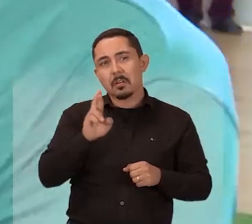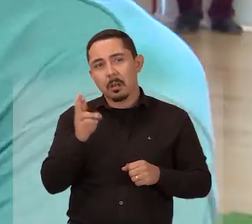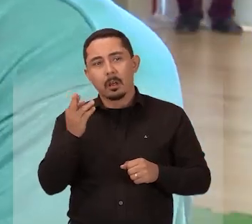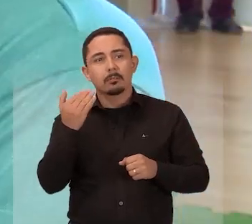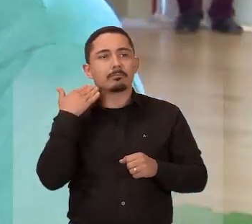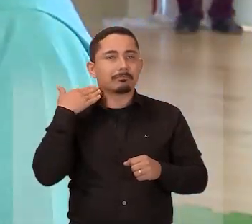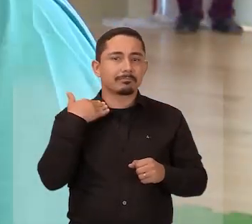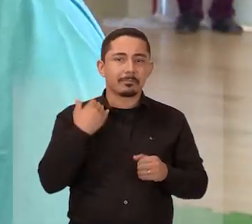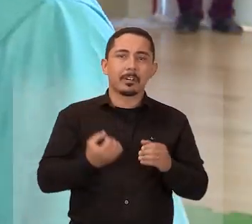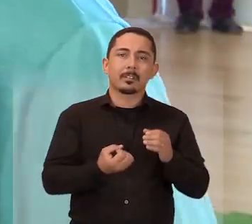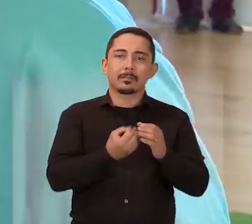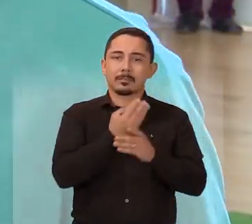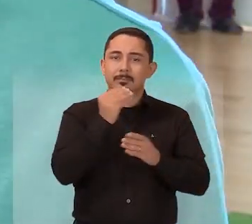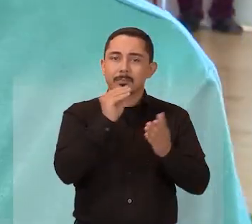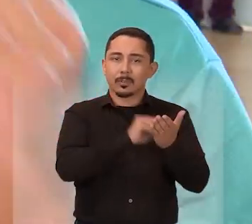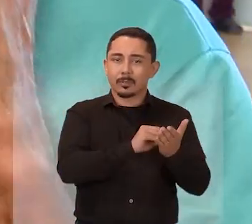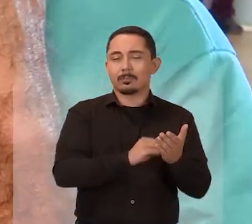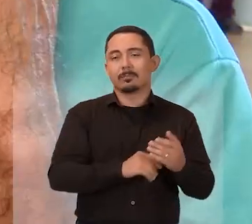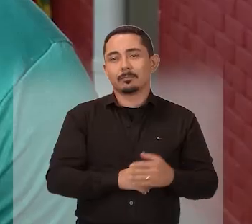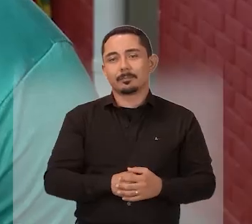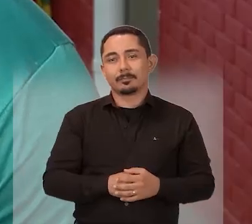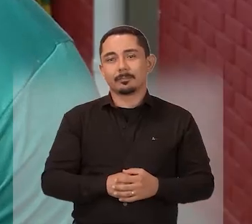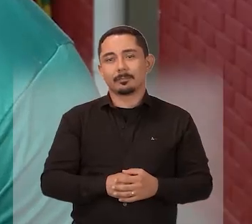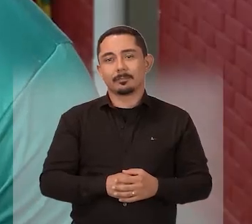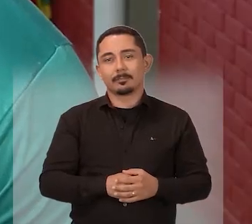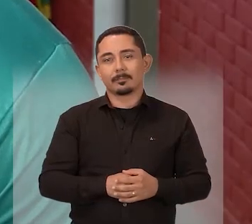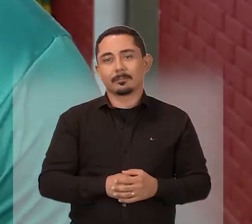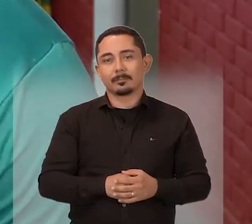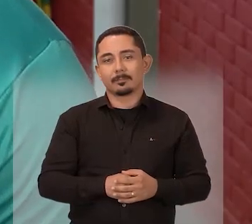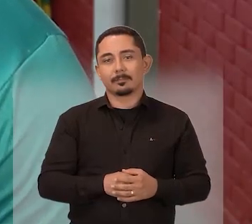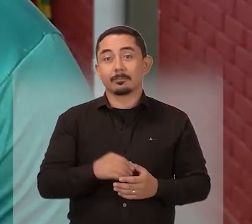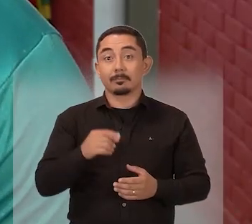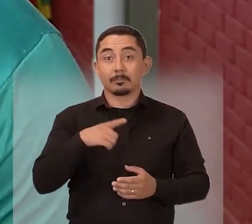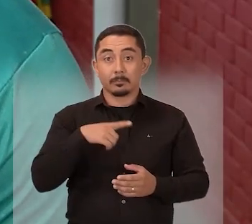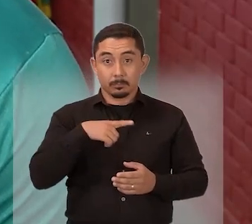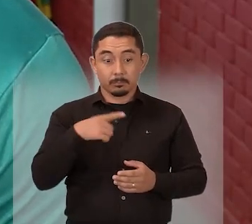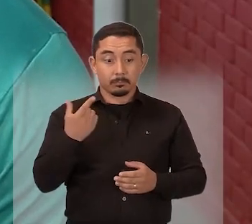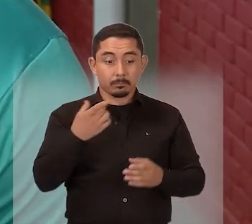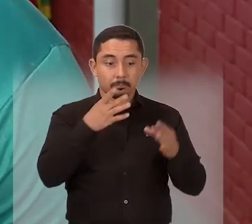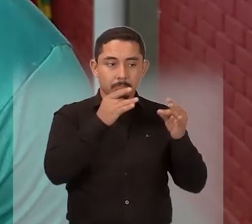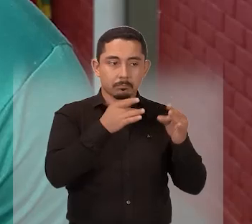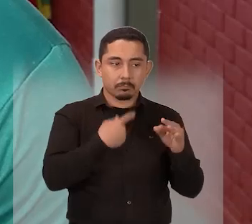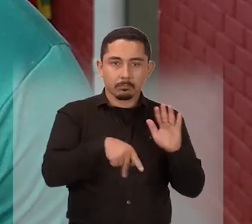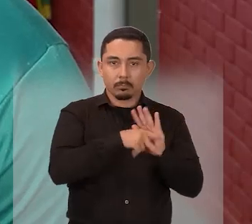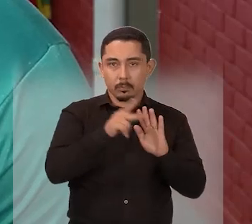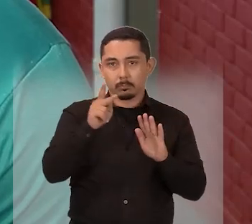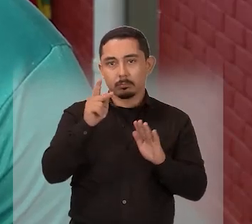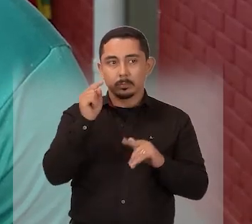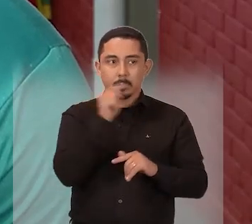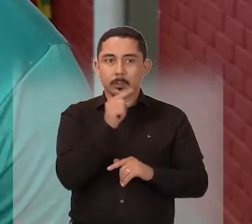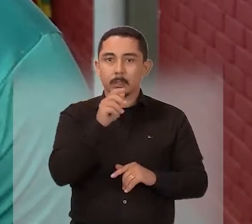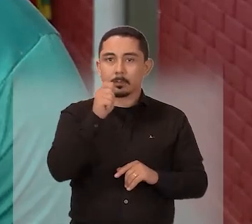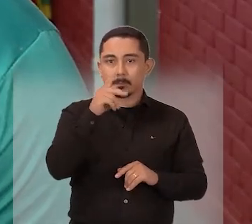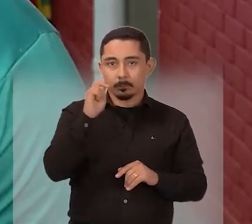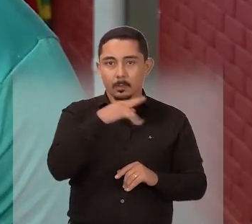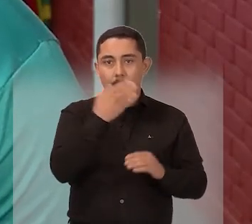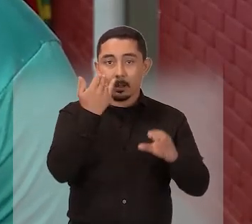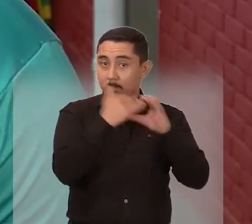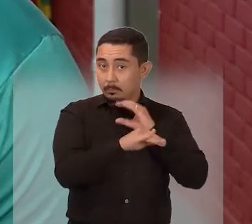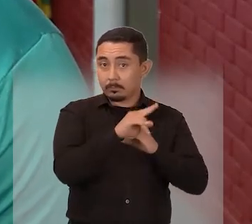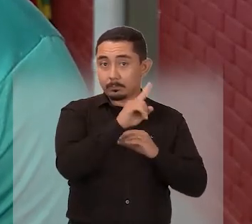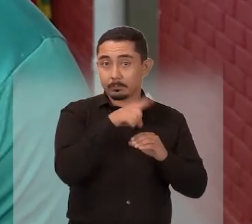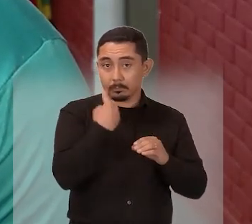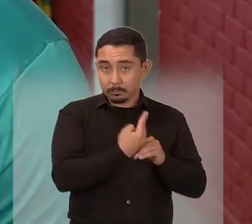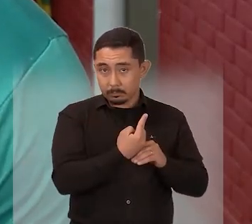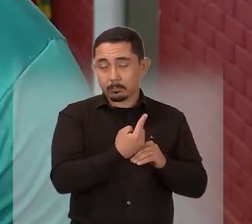eu vou botando no banco lá, que eu fiz um negócio lá. A gente tem um critério desenvolvido pela própria PAI, né? No caso, ela faz um encaminhamento para a